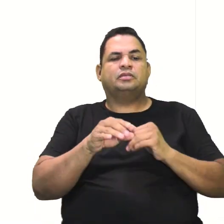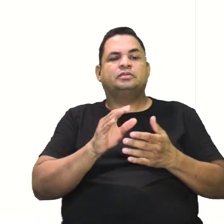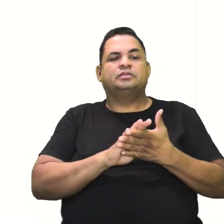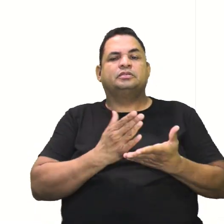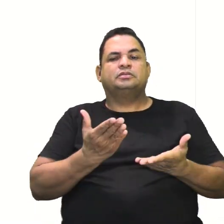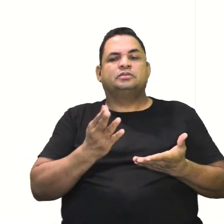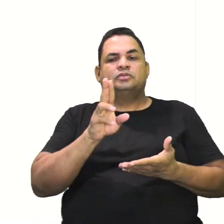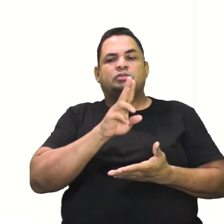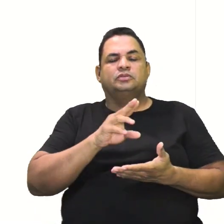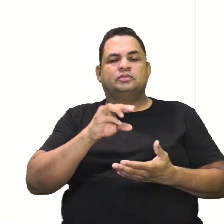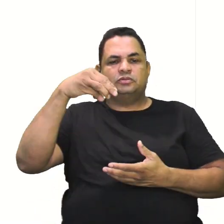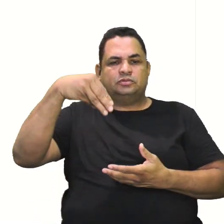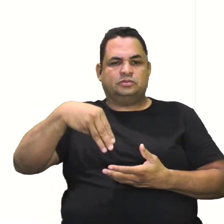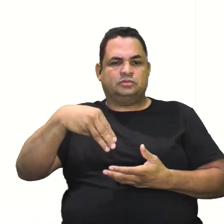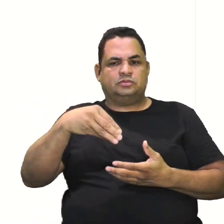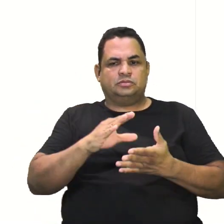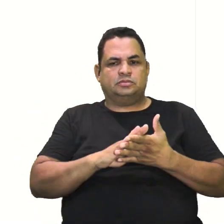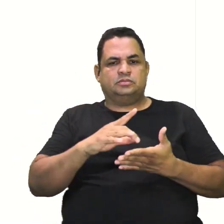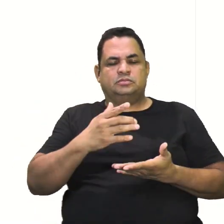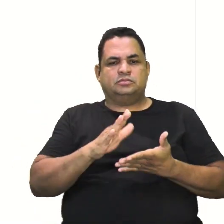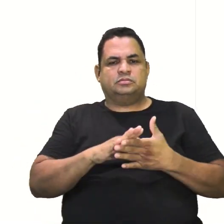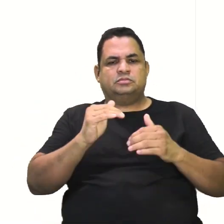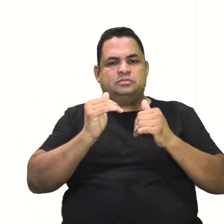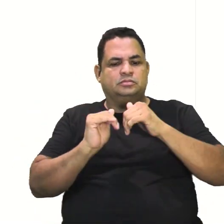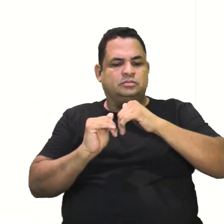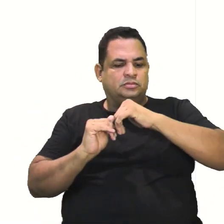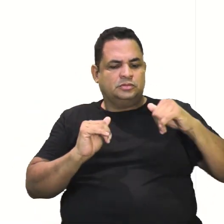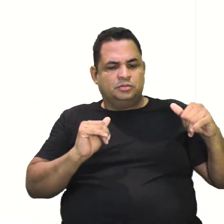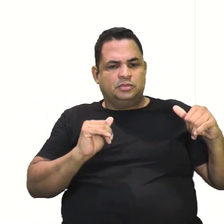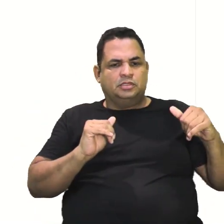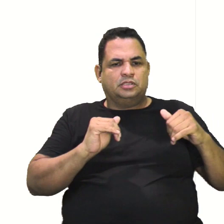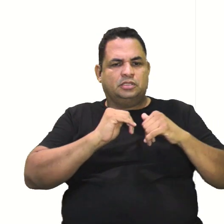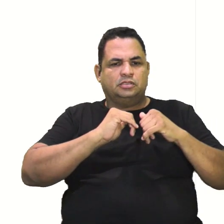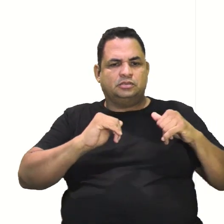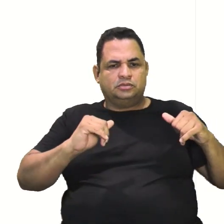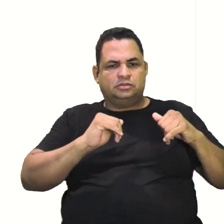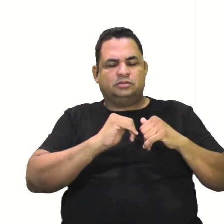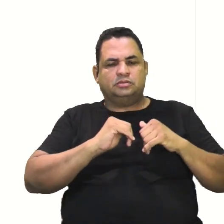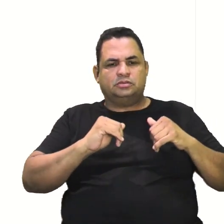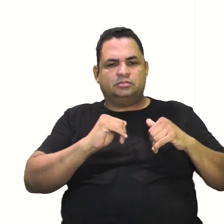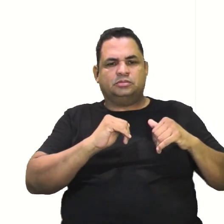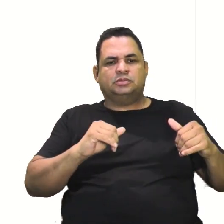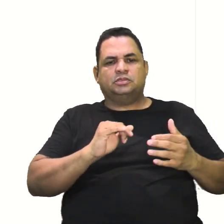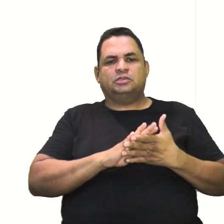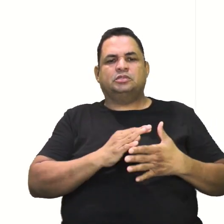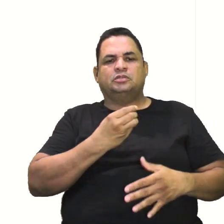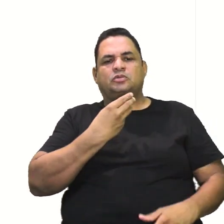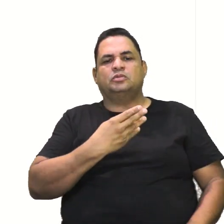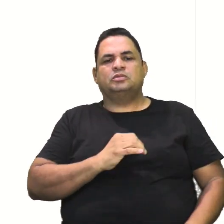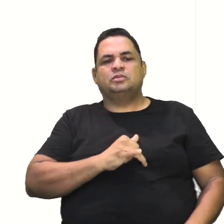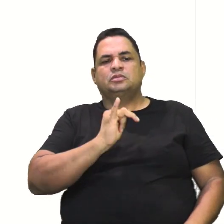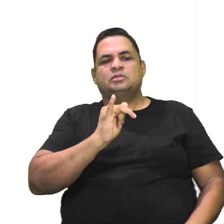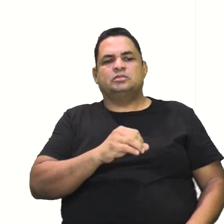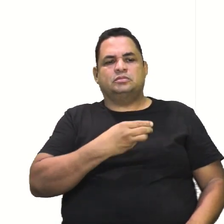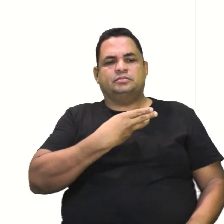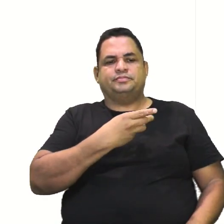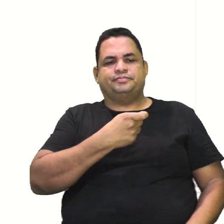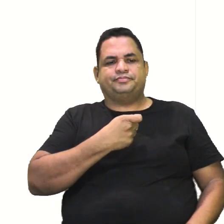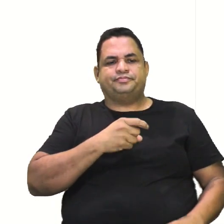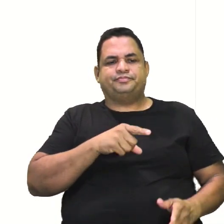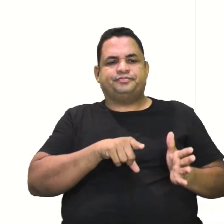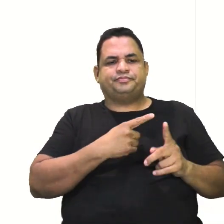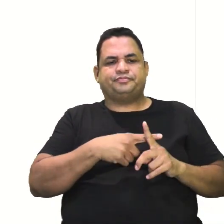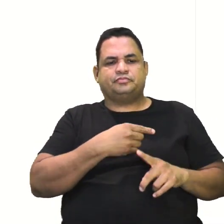precisar do M. E se precisa do M, a gente tem que isolar y, né? Então vamos lá, 3x mais